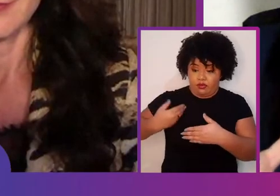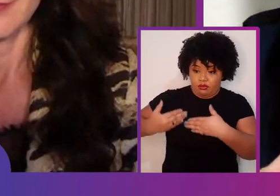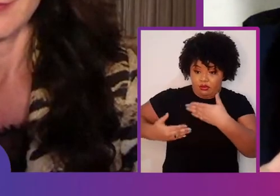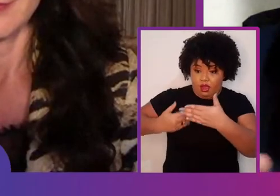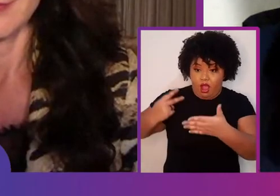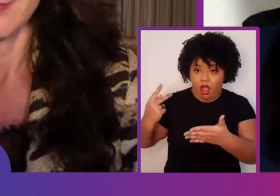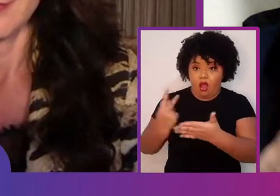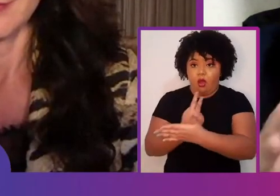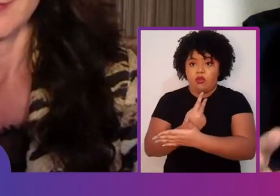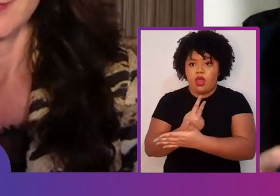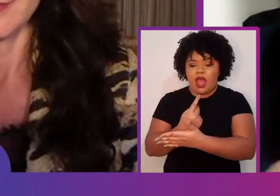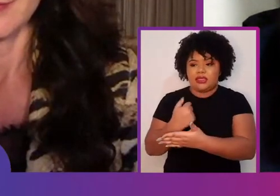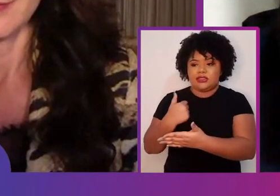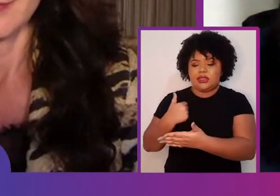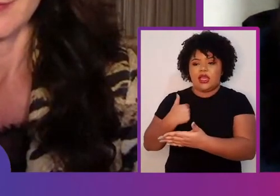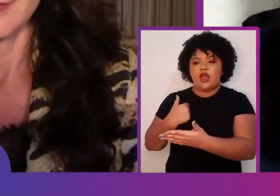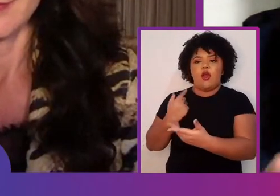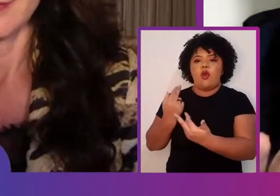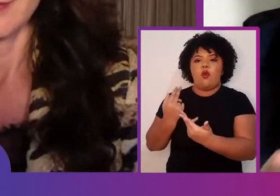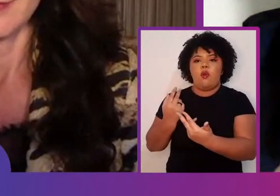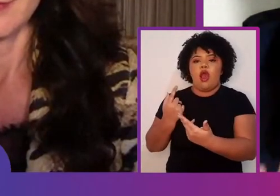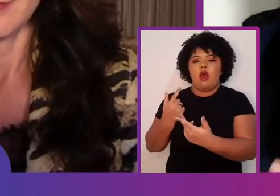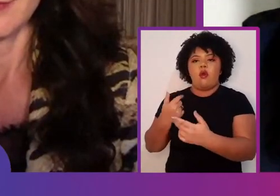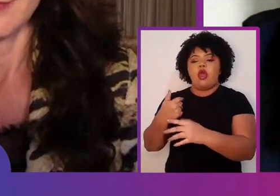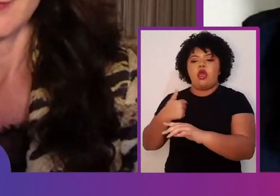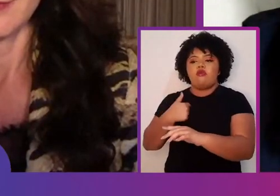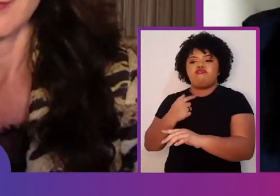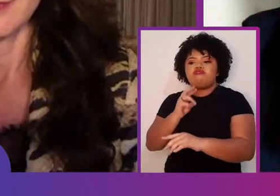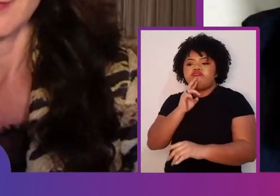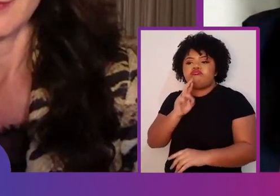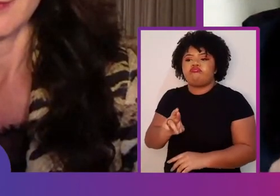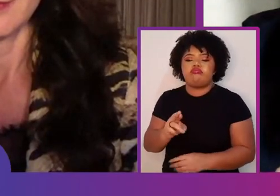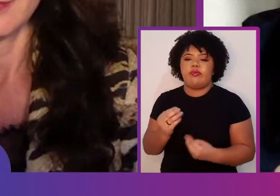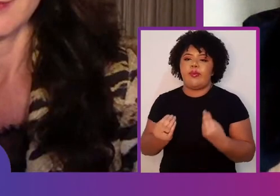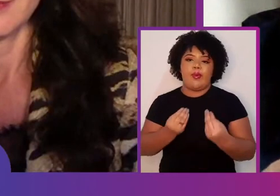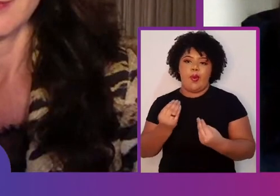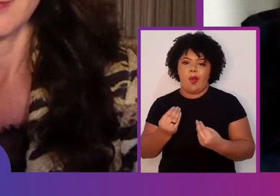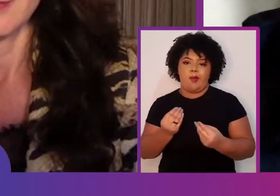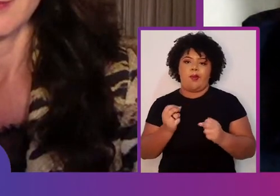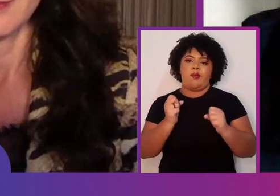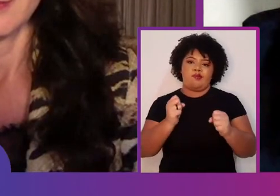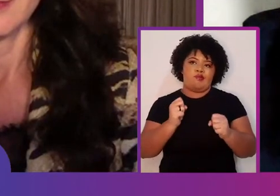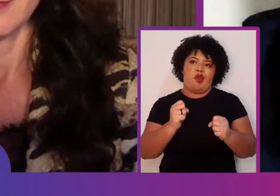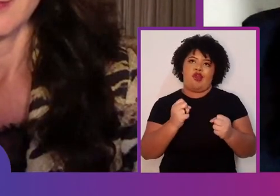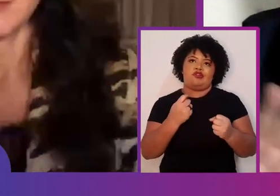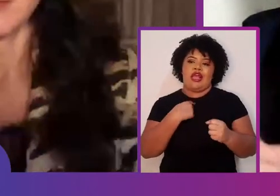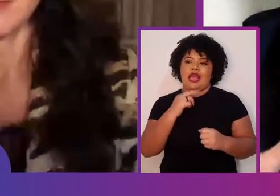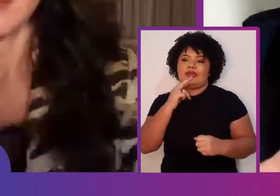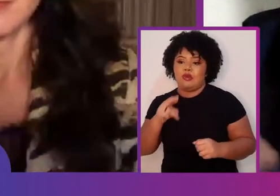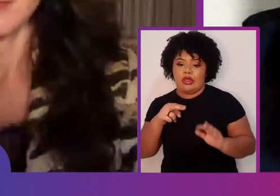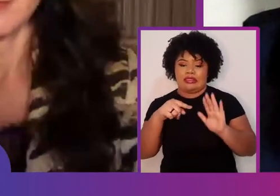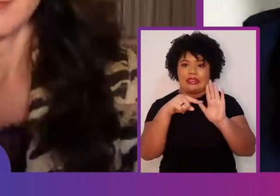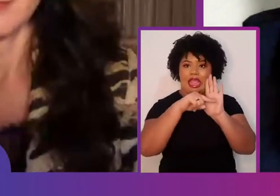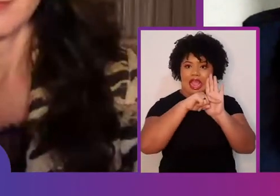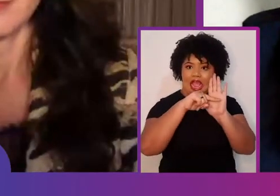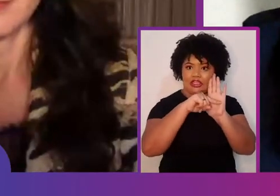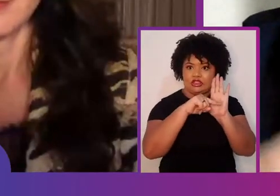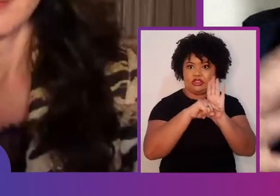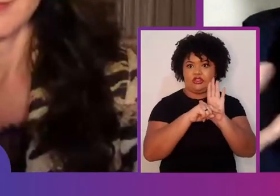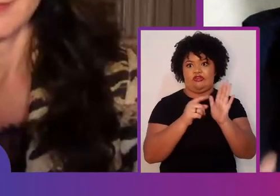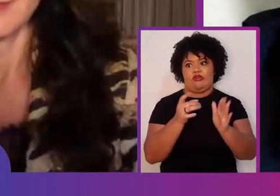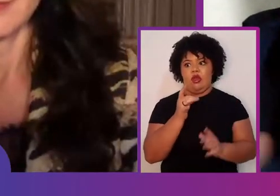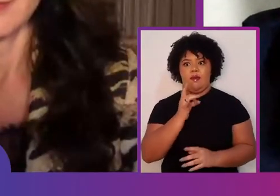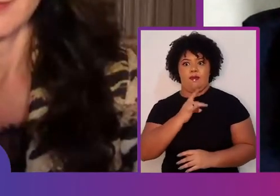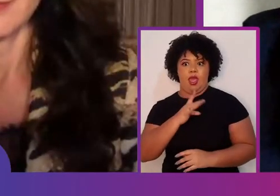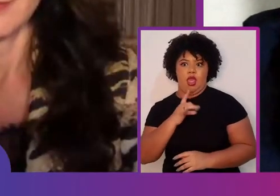para ela. Essa nota vai de um espectro do mais negativo possível, que seria uma coisa aterrorizante, uma coisa que te